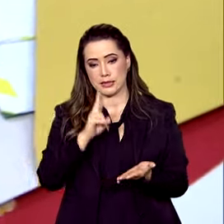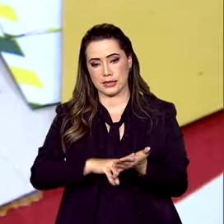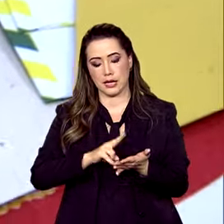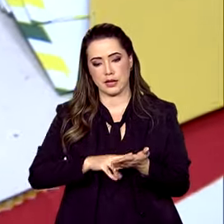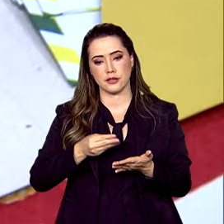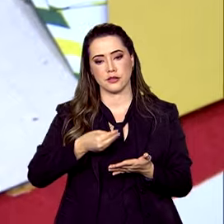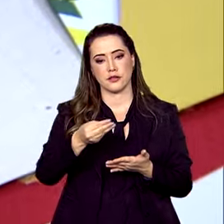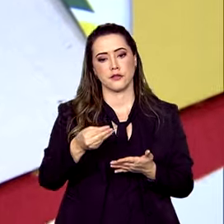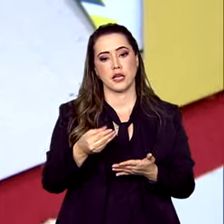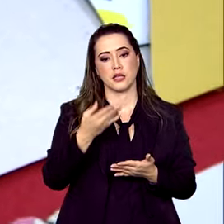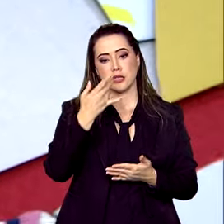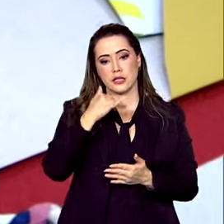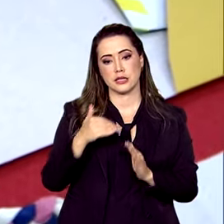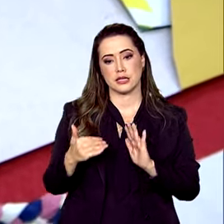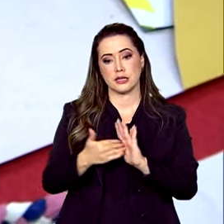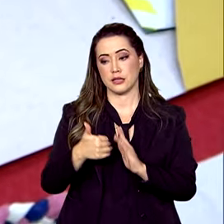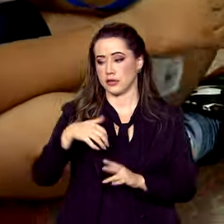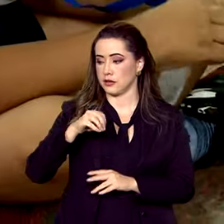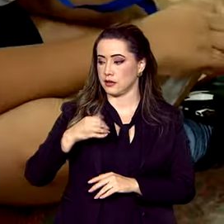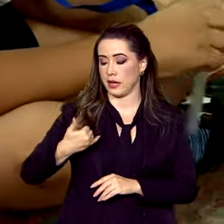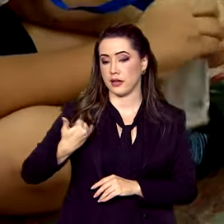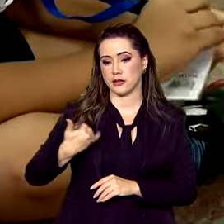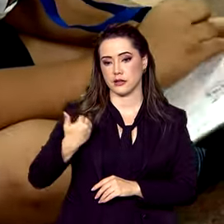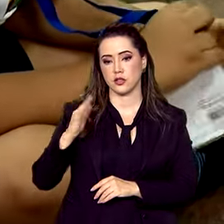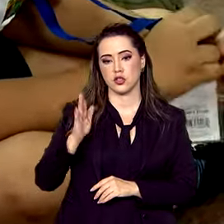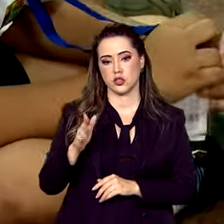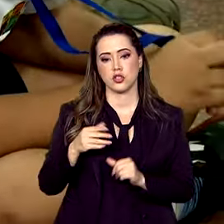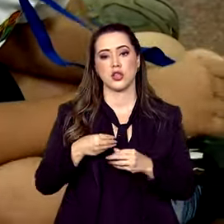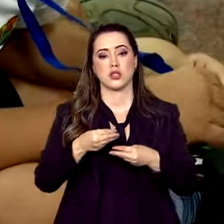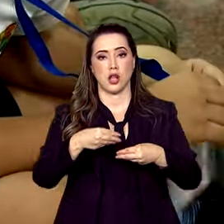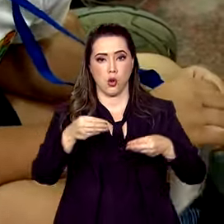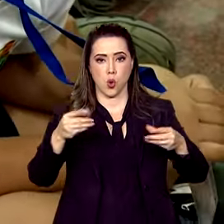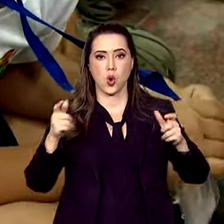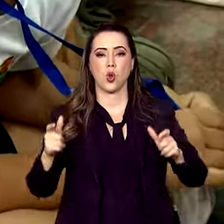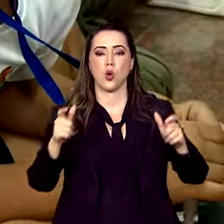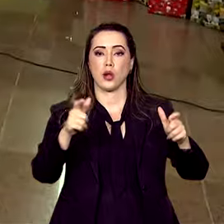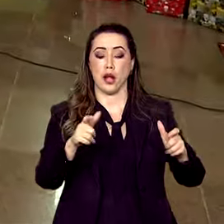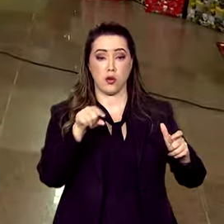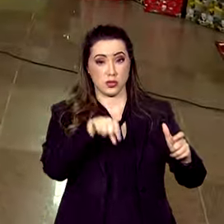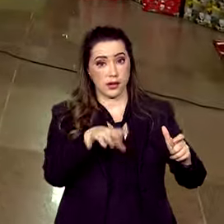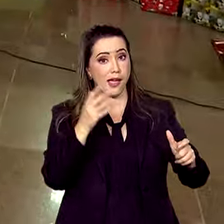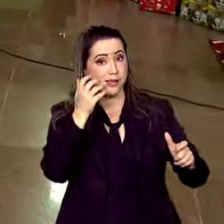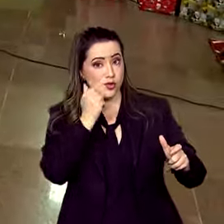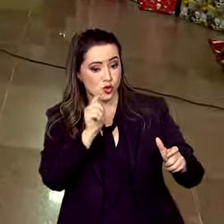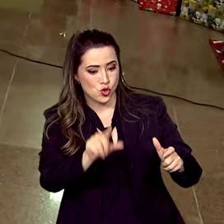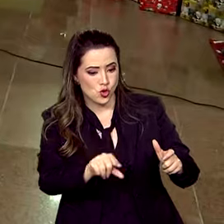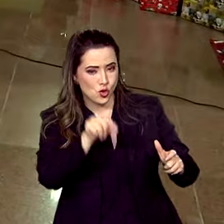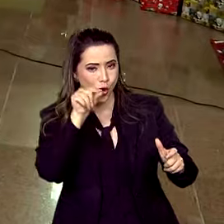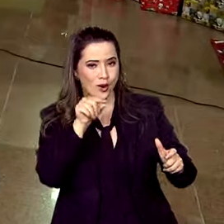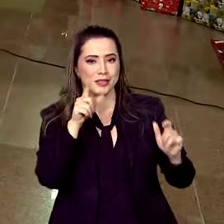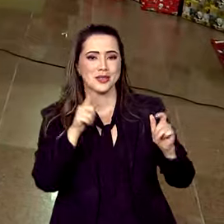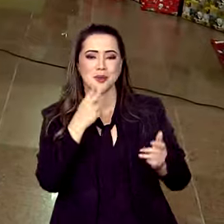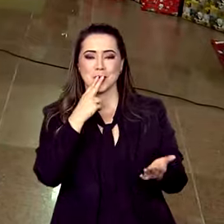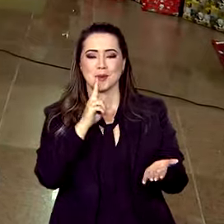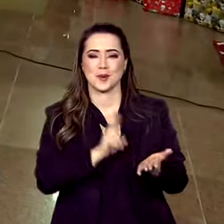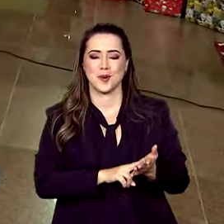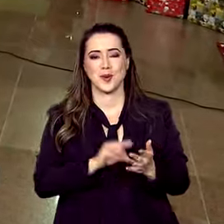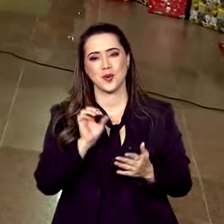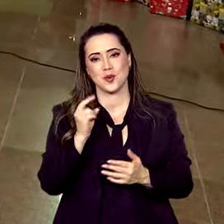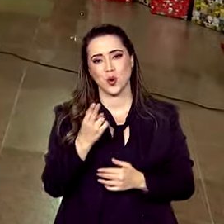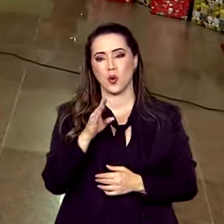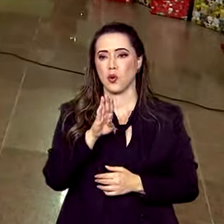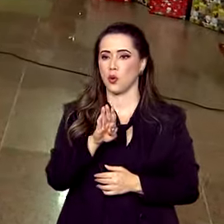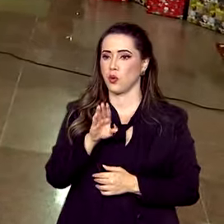até 10 anos de escolas públicas já estão disponíveis para adoção nas agências dos Correios e pelo